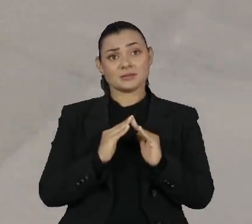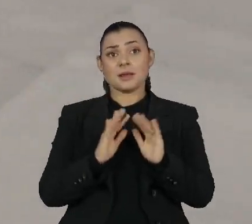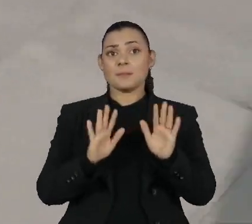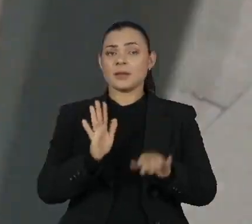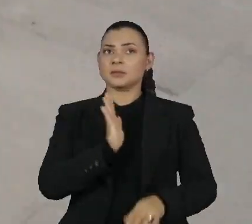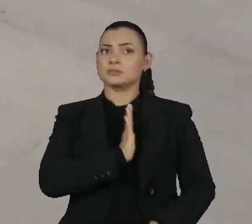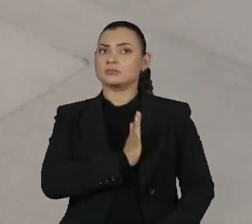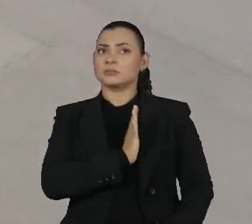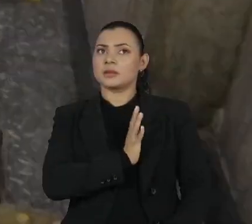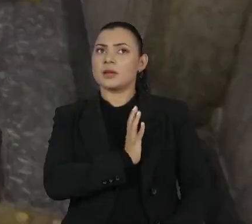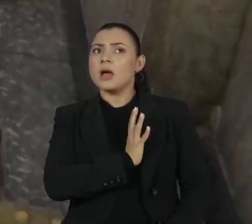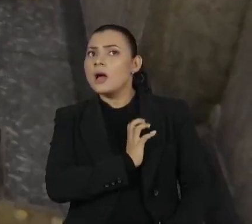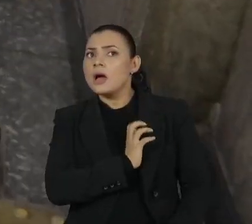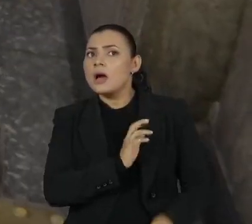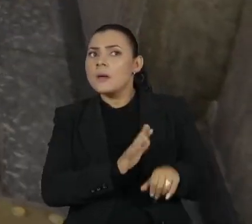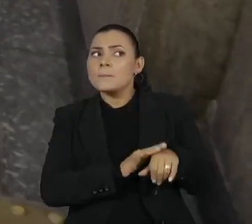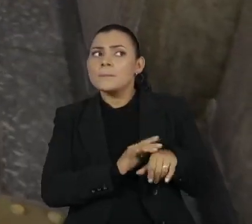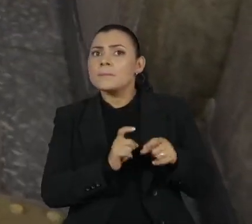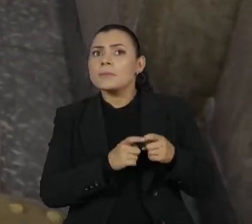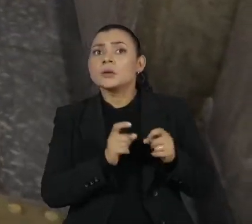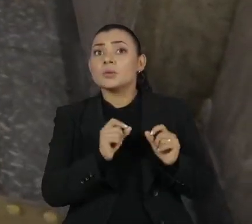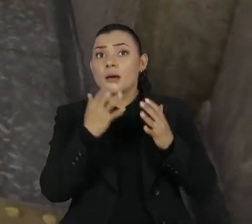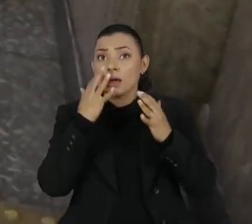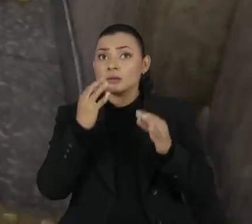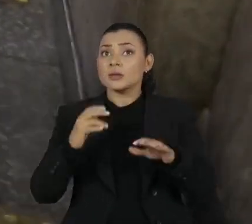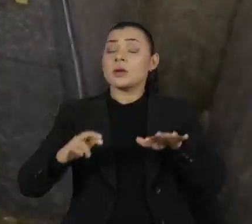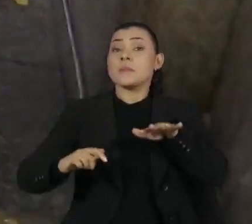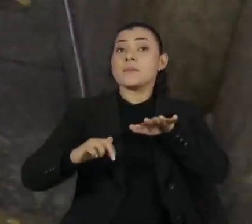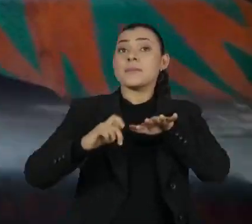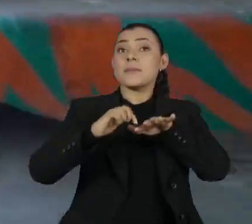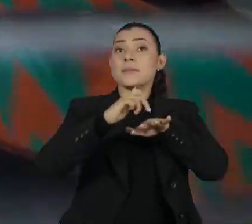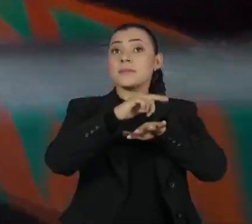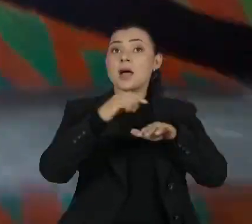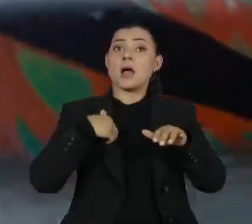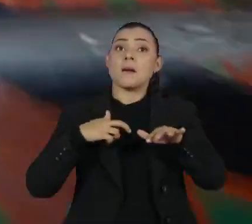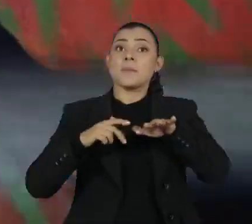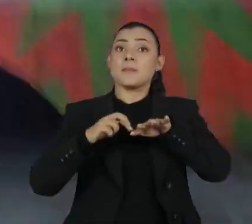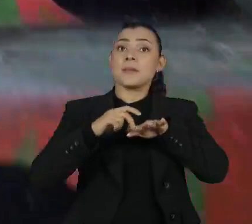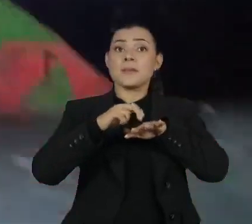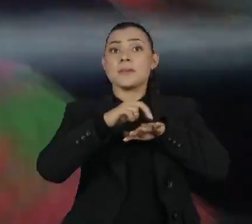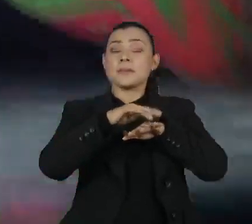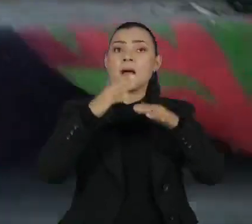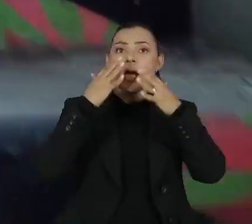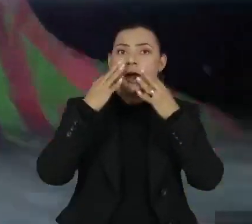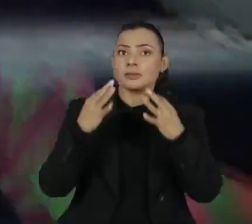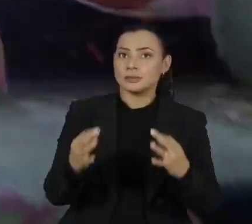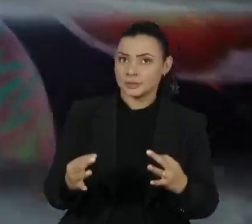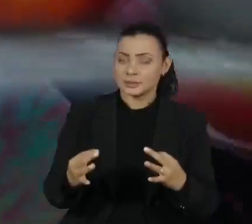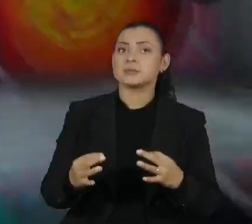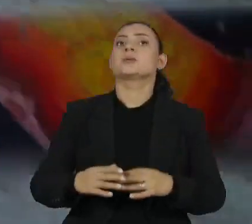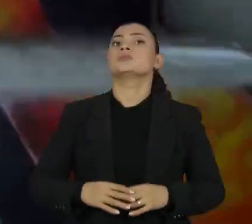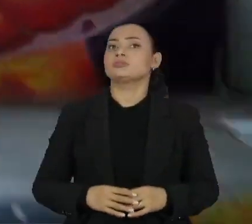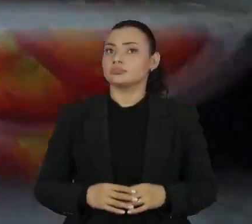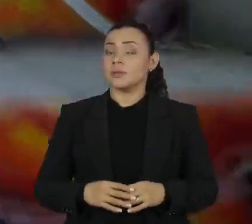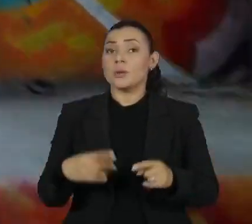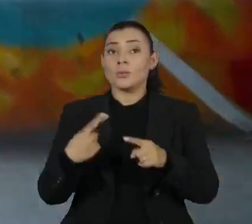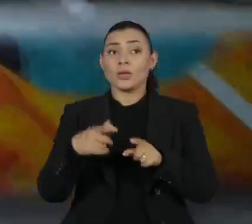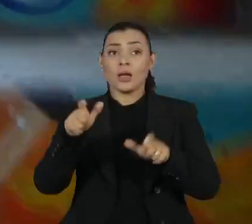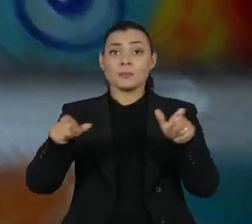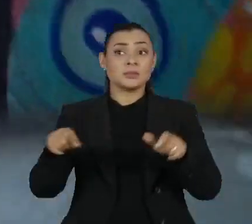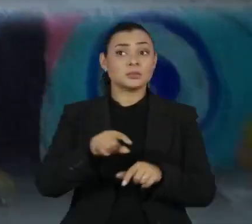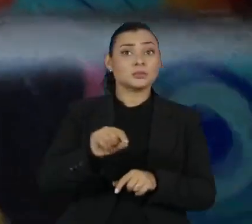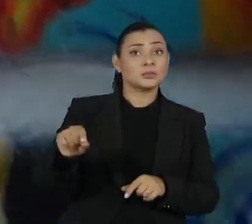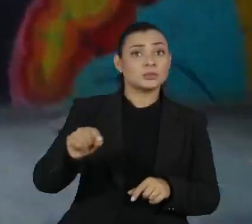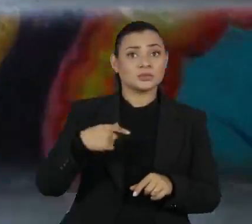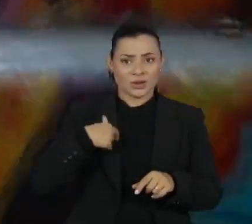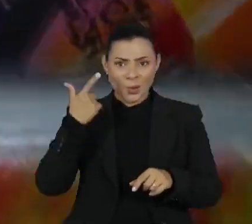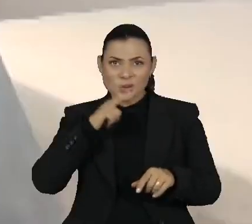cardiologista Alerta transformar a subida corriqueira da escada em exercíci requer atenção já que nem todo mundo tem